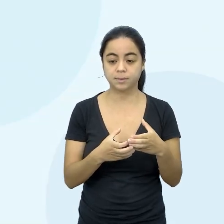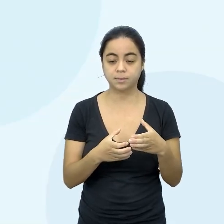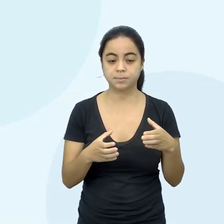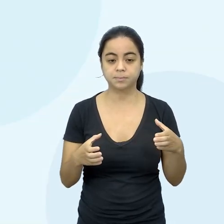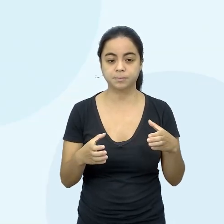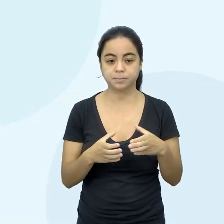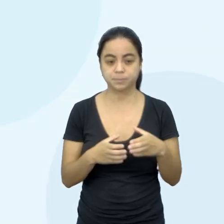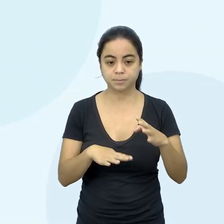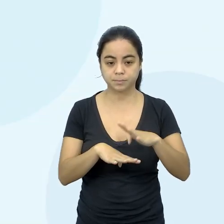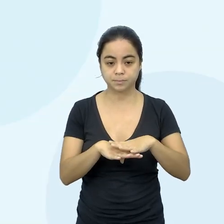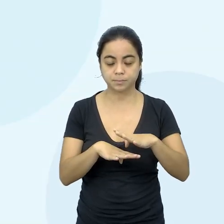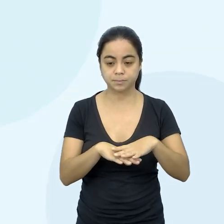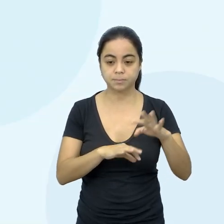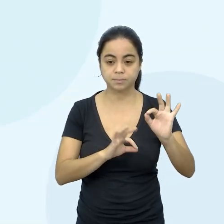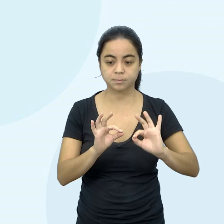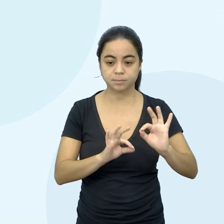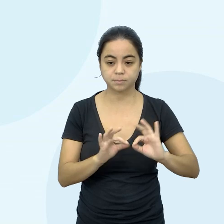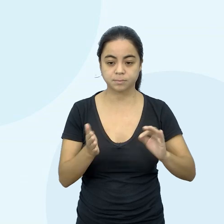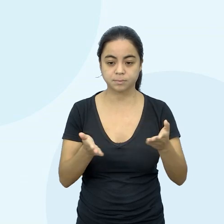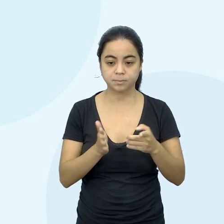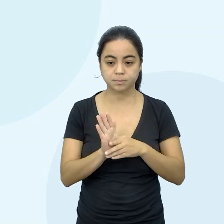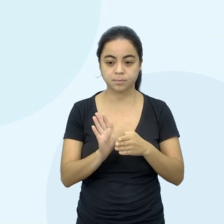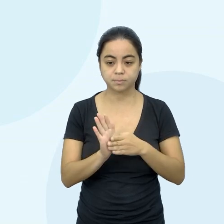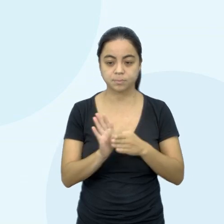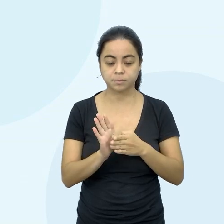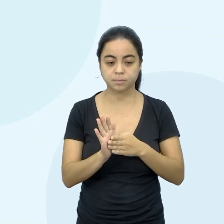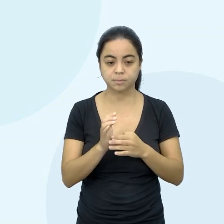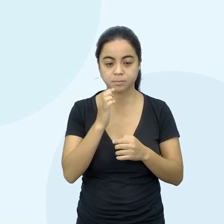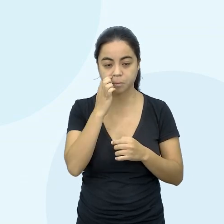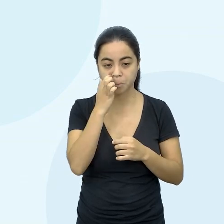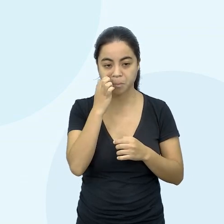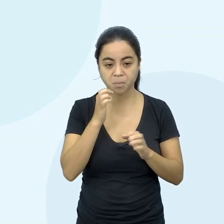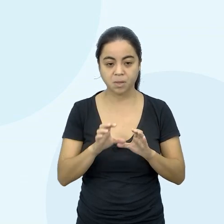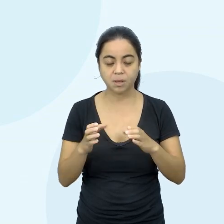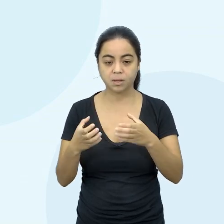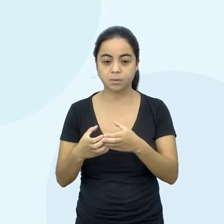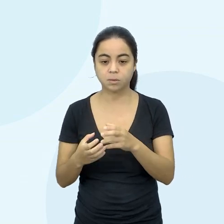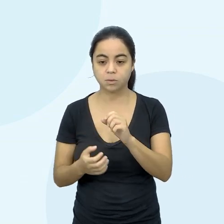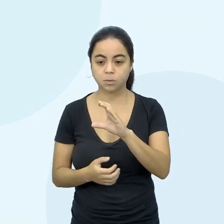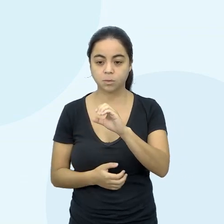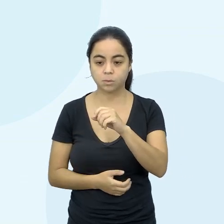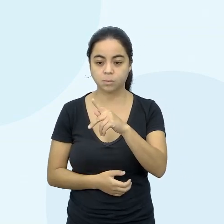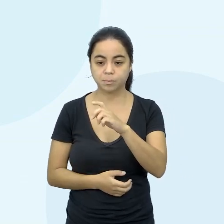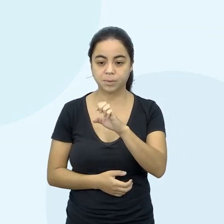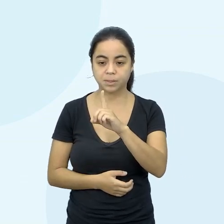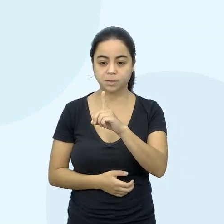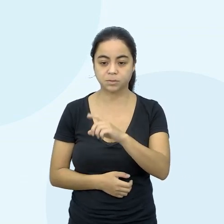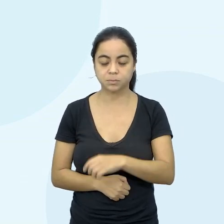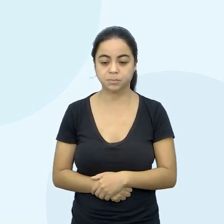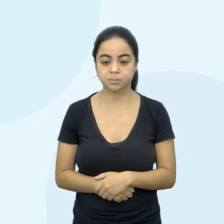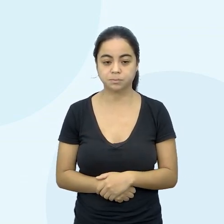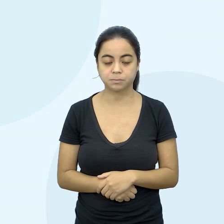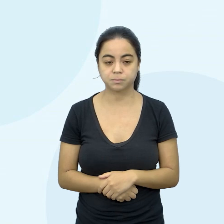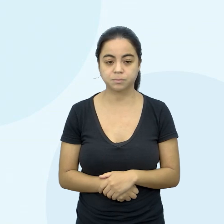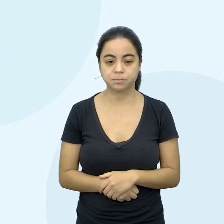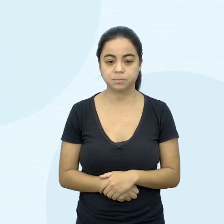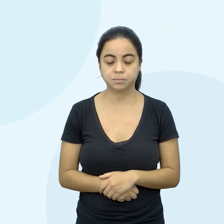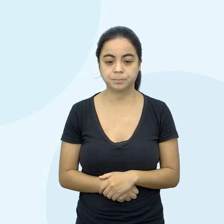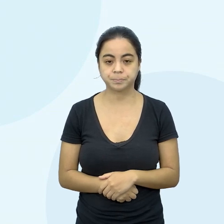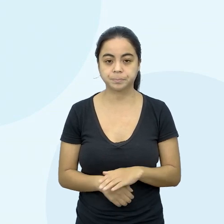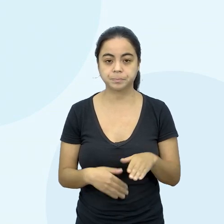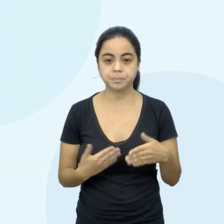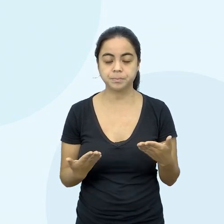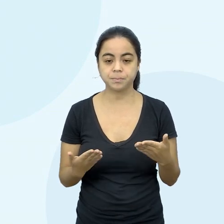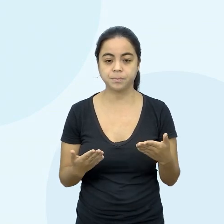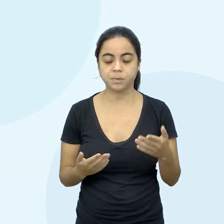os apresentadores que elaboraram essa pauta de hoje, né, que é a equipe de matemática com apoio da equipe Coped. No próximo slide, como